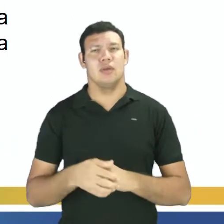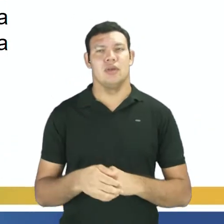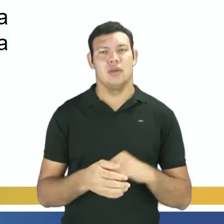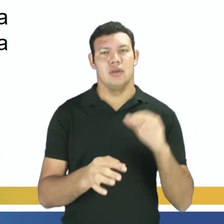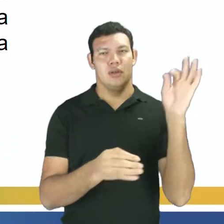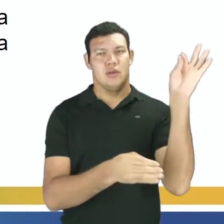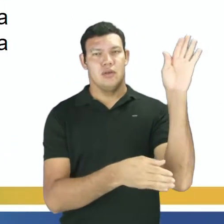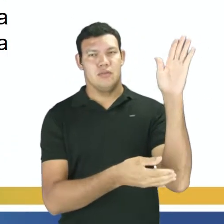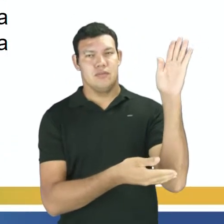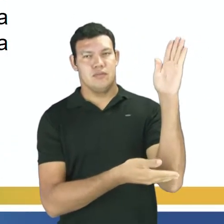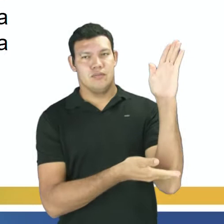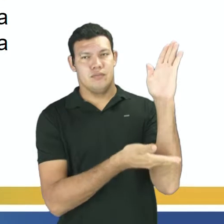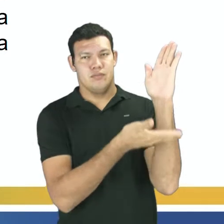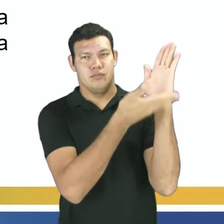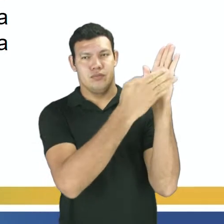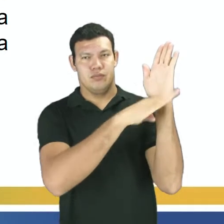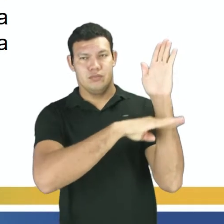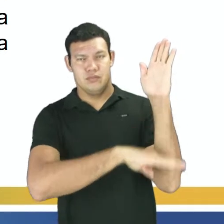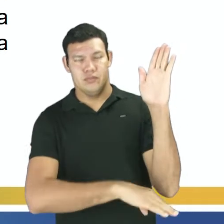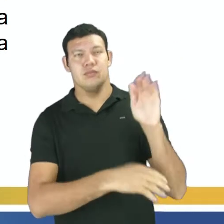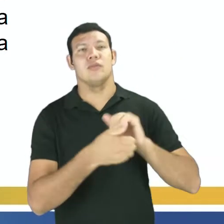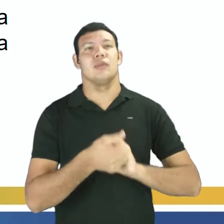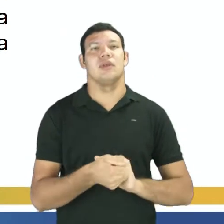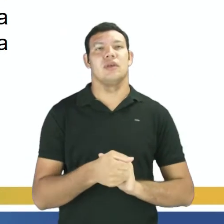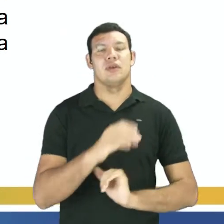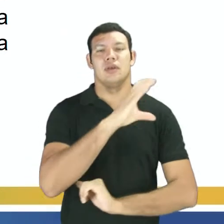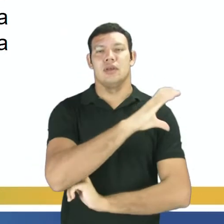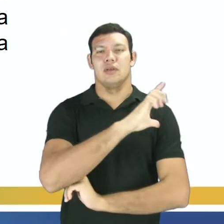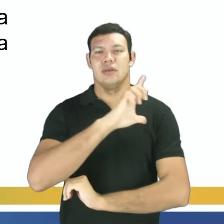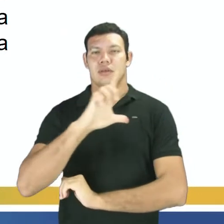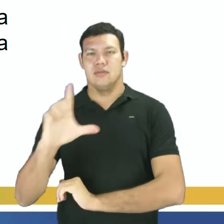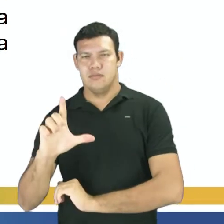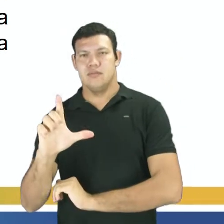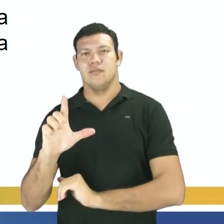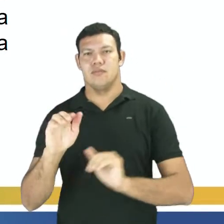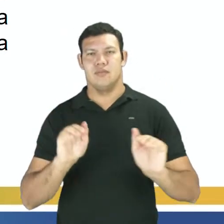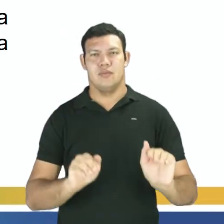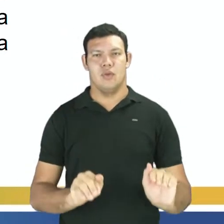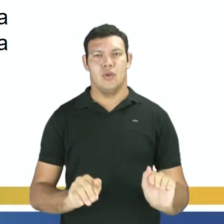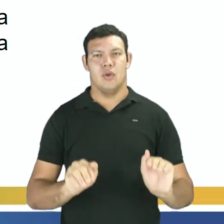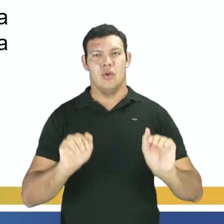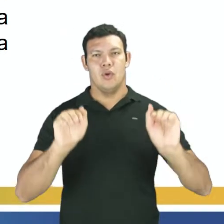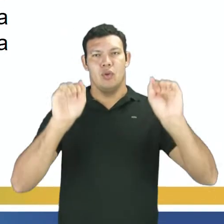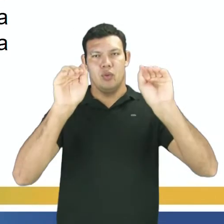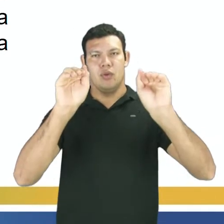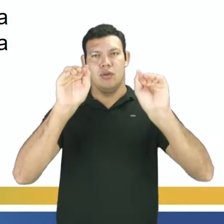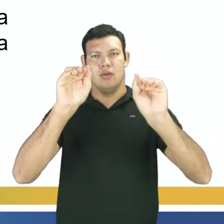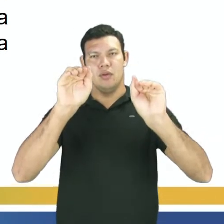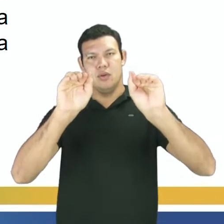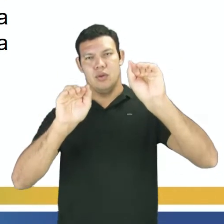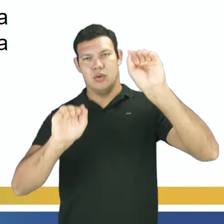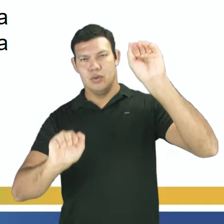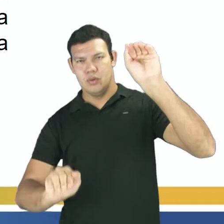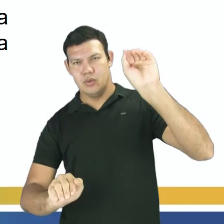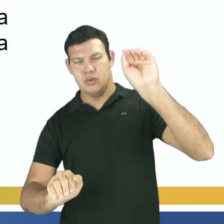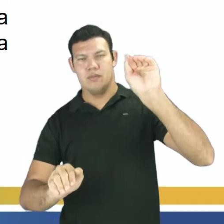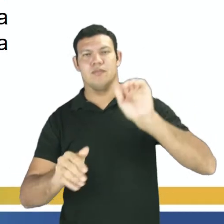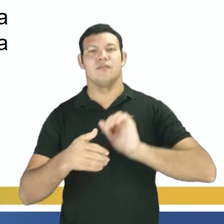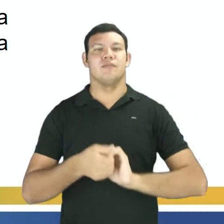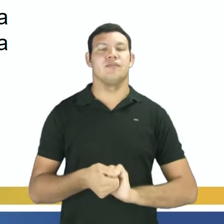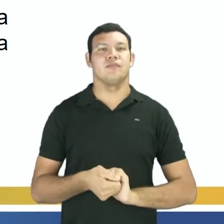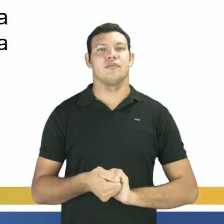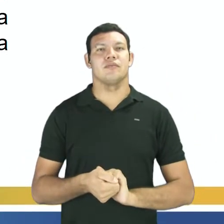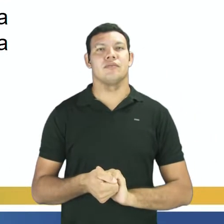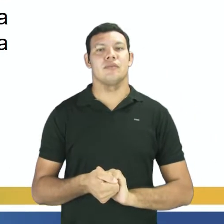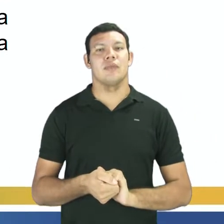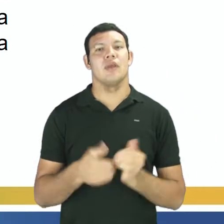entre outros. As grandezas são classificadas em diretamente proporcionais e inversamente proporcionais. A